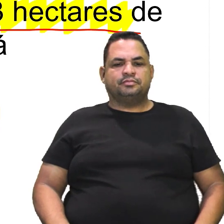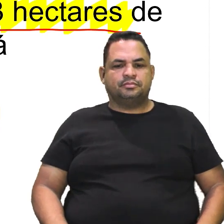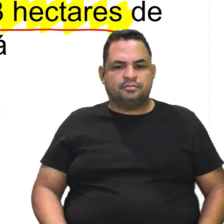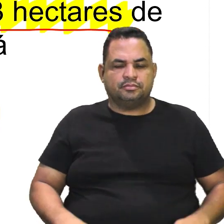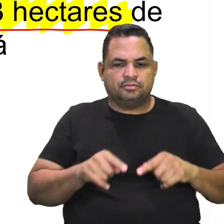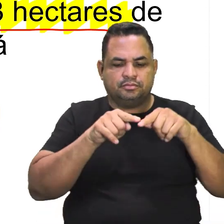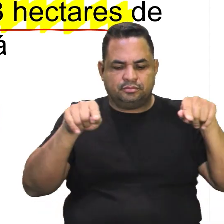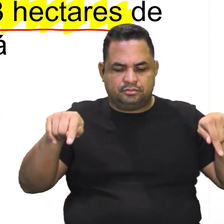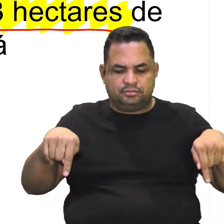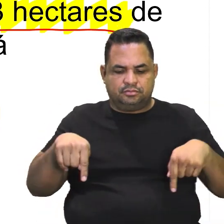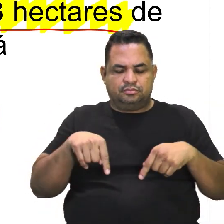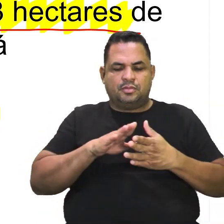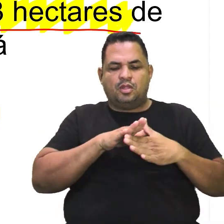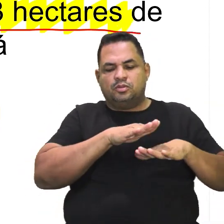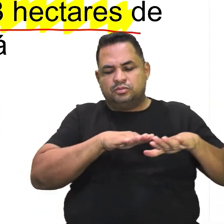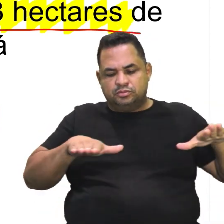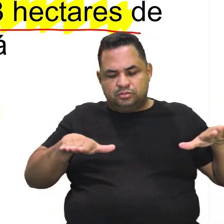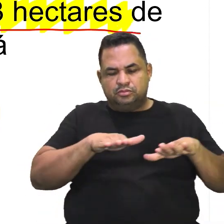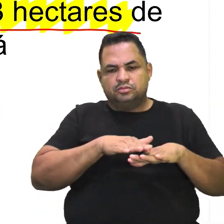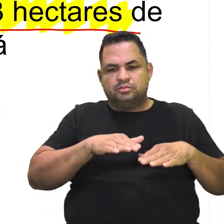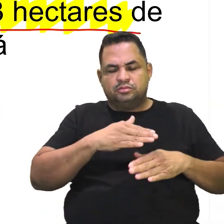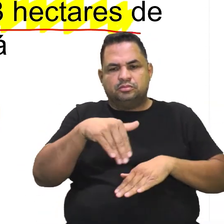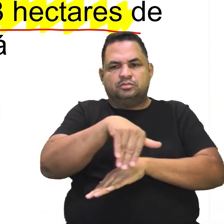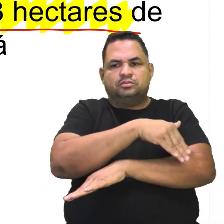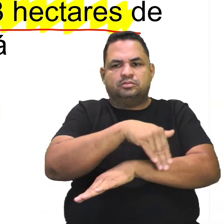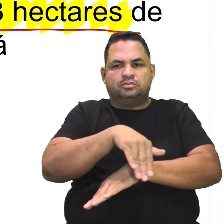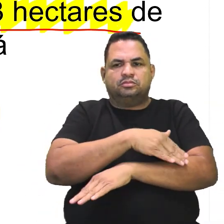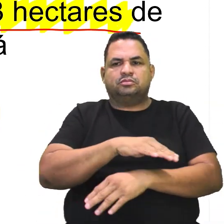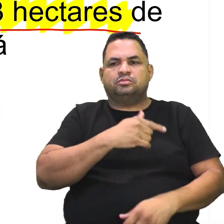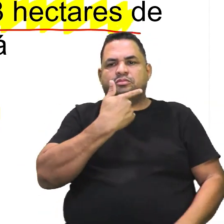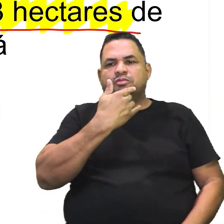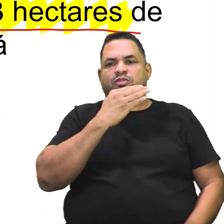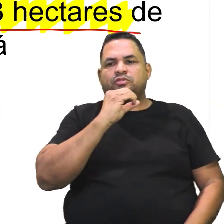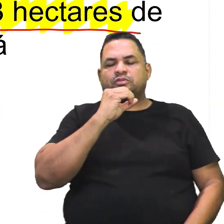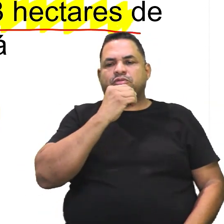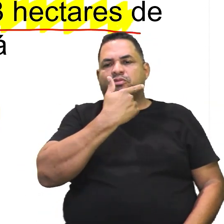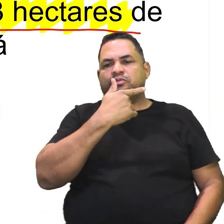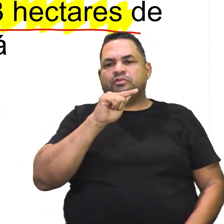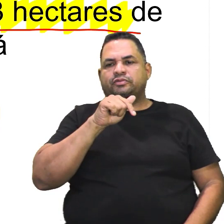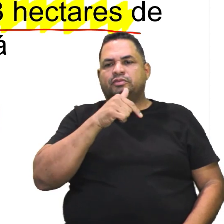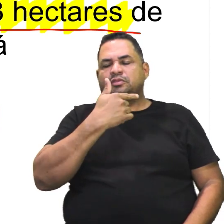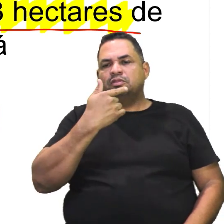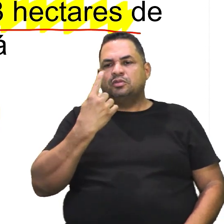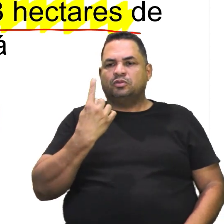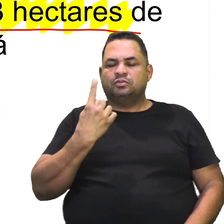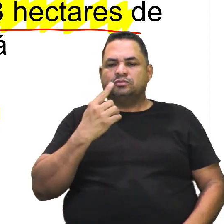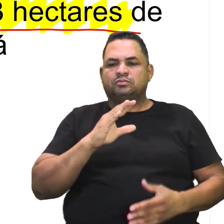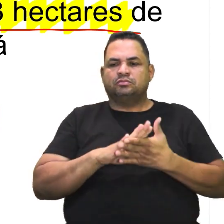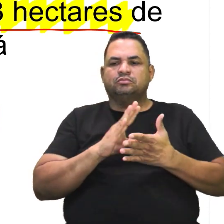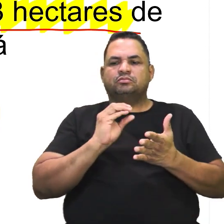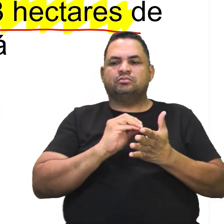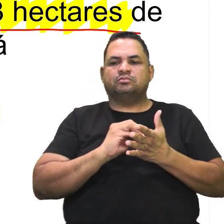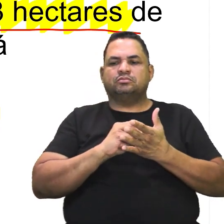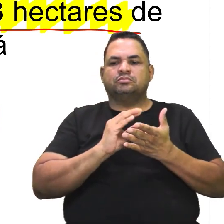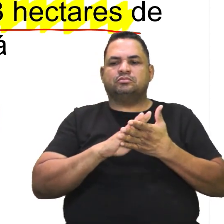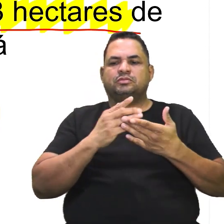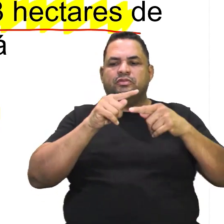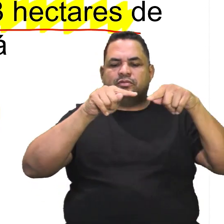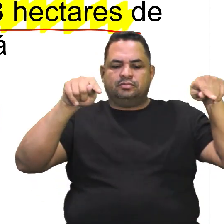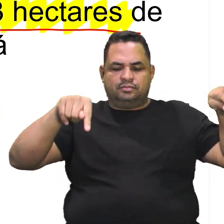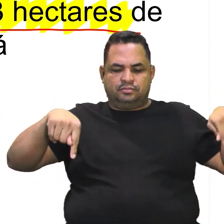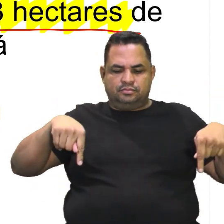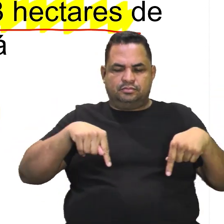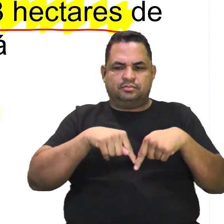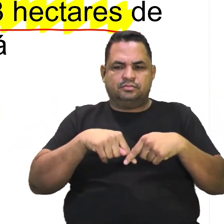temos aí 2,1. 2,1. Beleza. 2,1 é o que me resta, né, de hectares para a parte de lotes